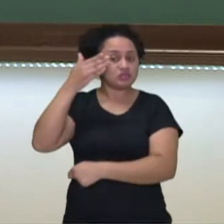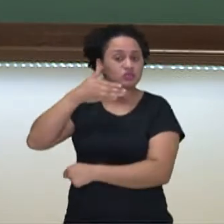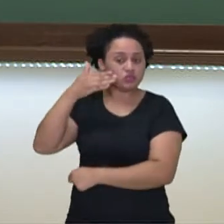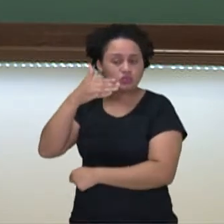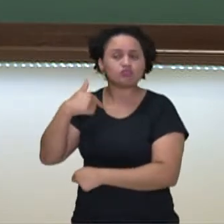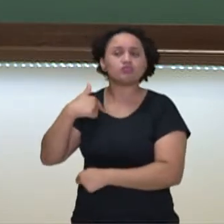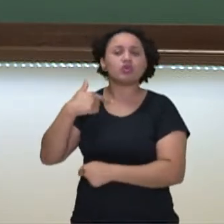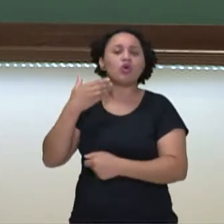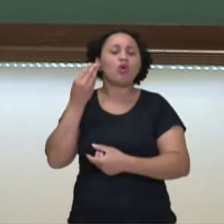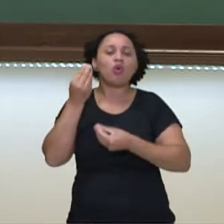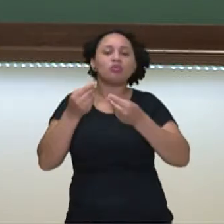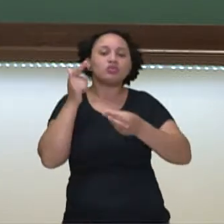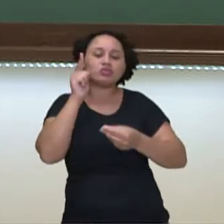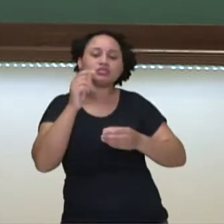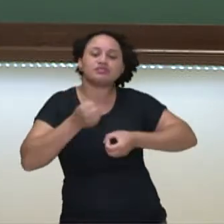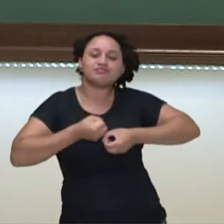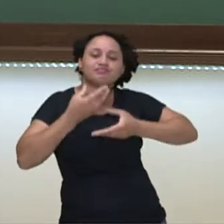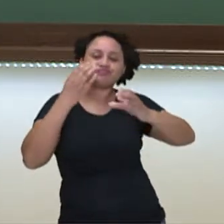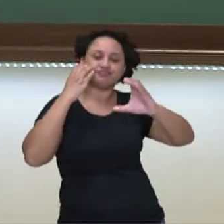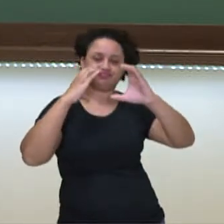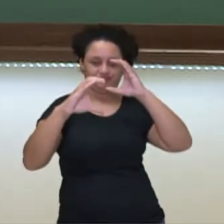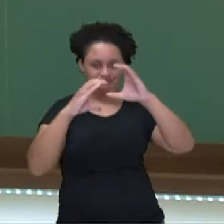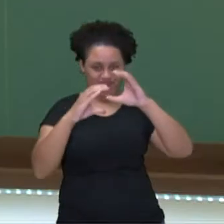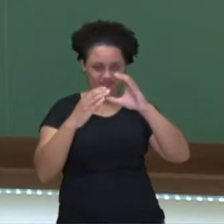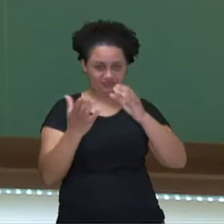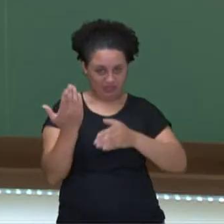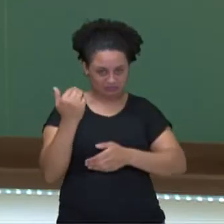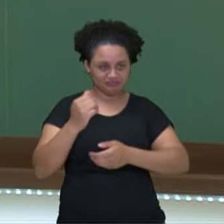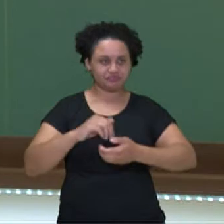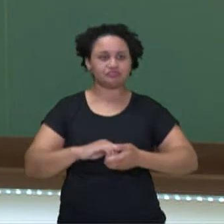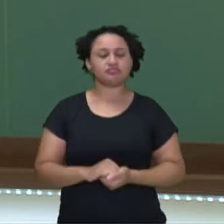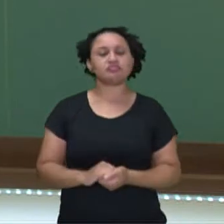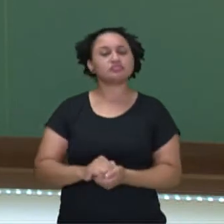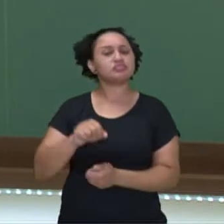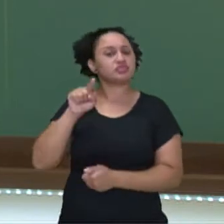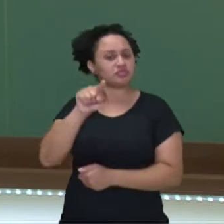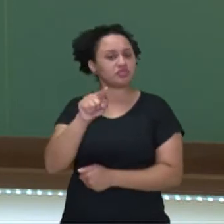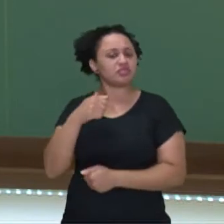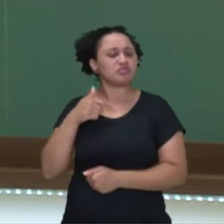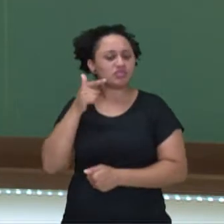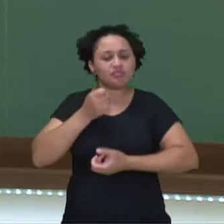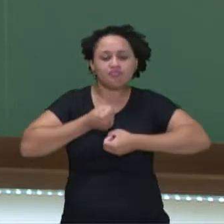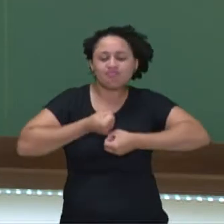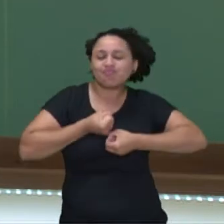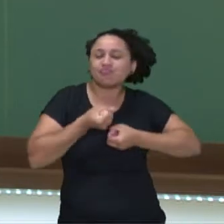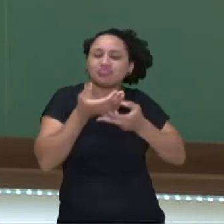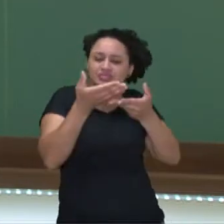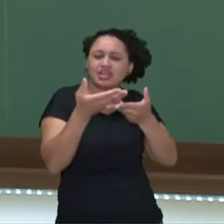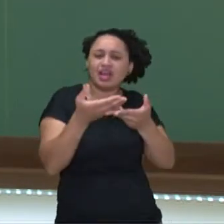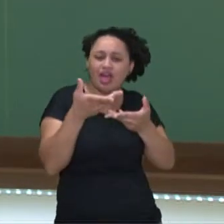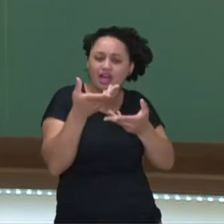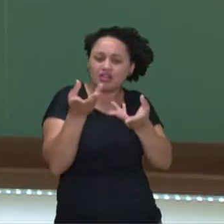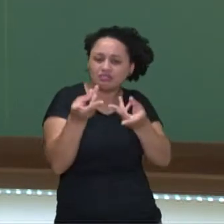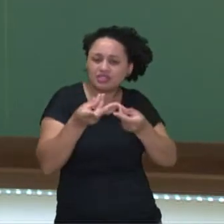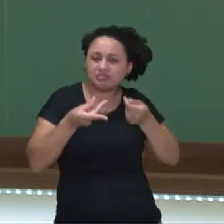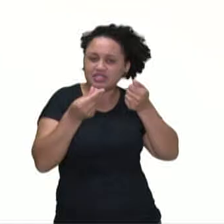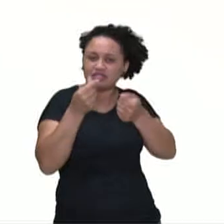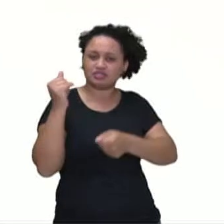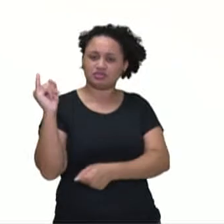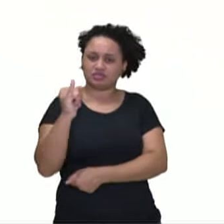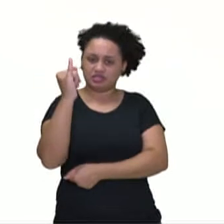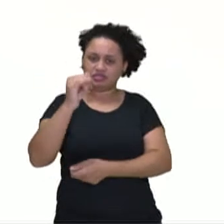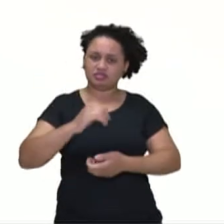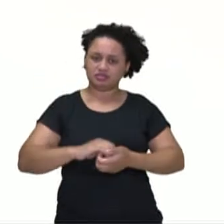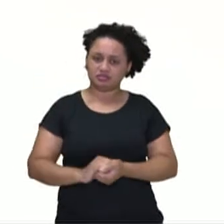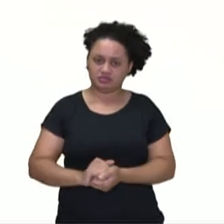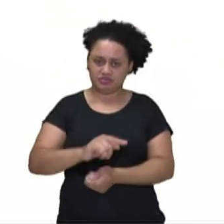da expressão. Vamos lá? Para você, falar bem é uma habilidade importante? Você conhece